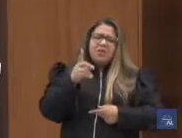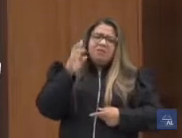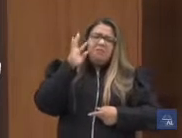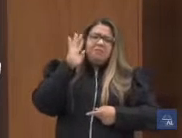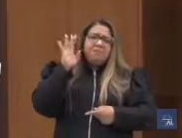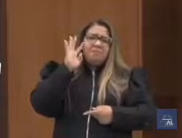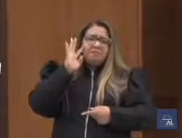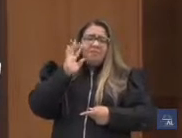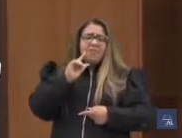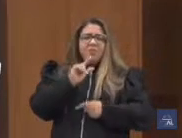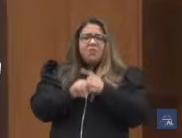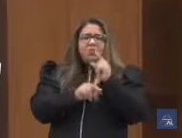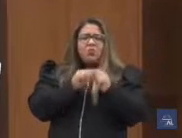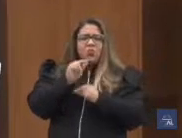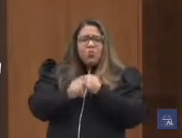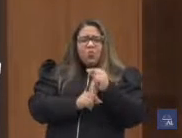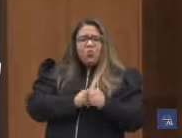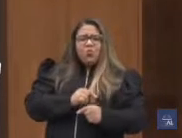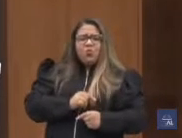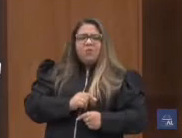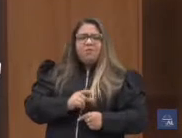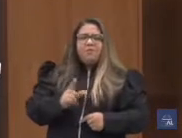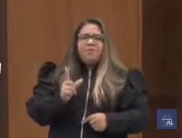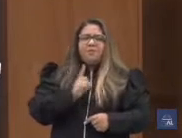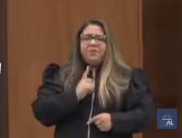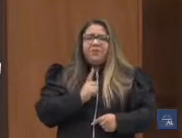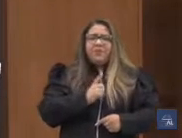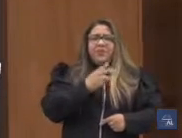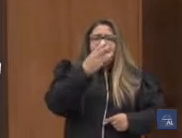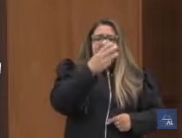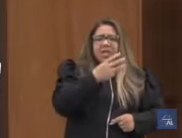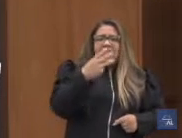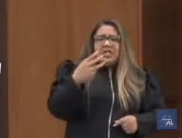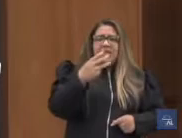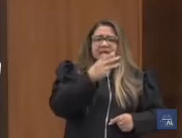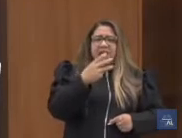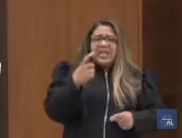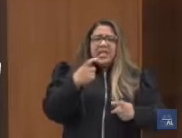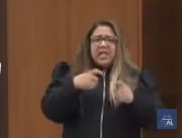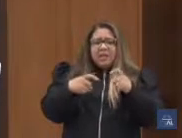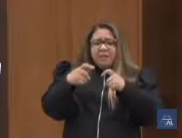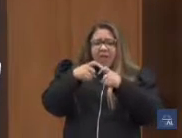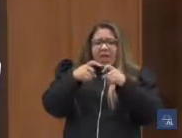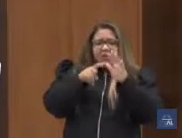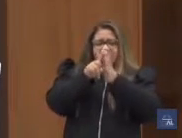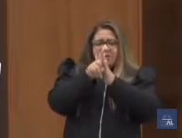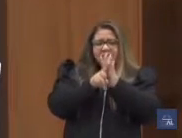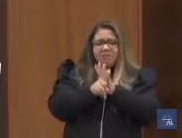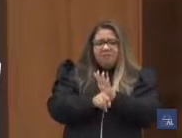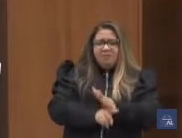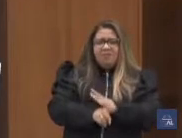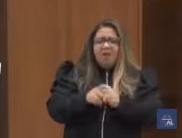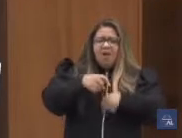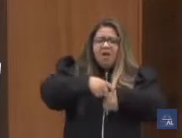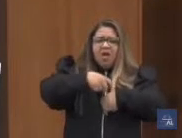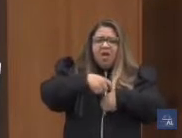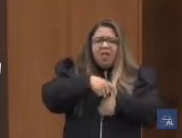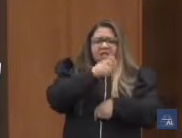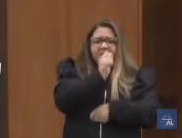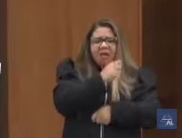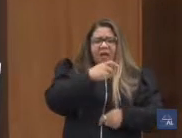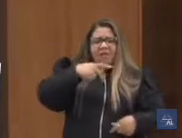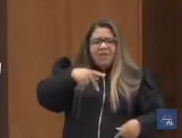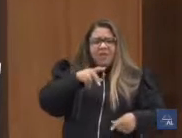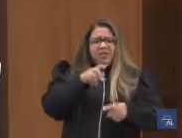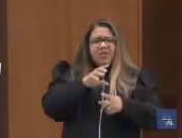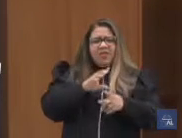Imaginem só apenas 33 peritos médicos para todo o estado de Mato